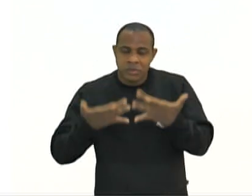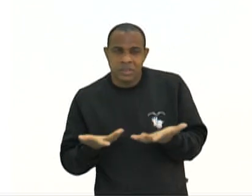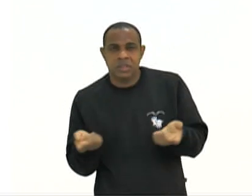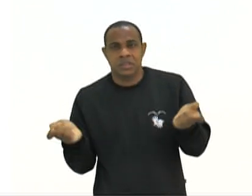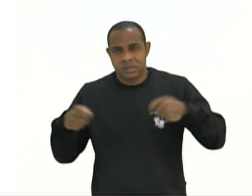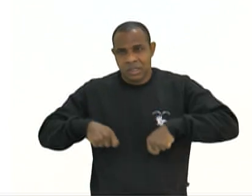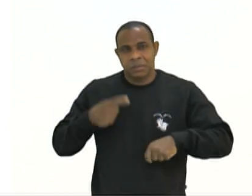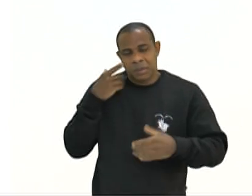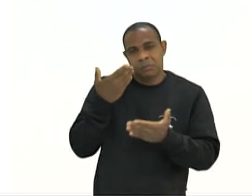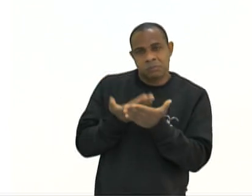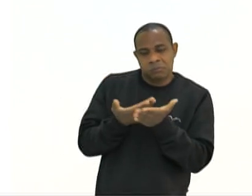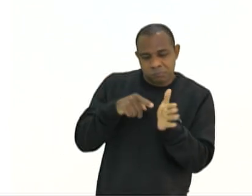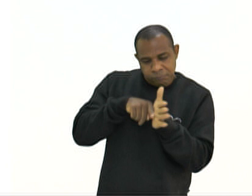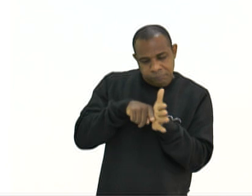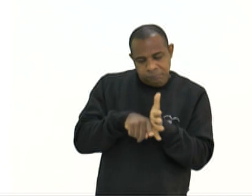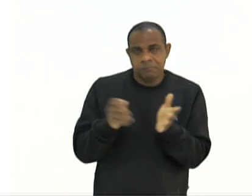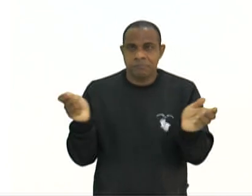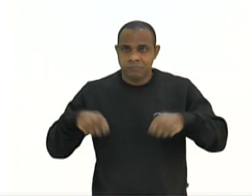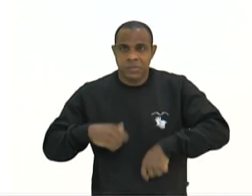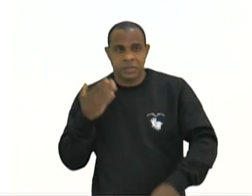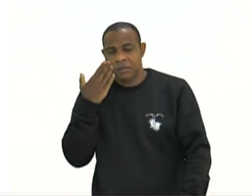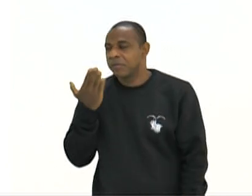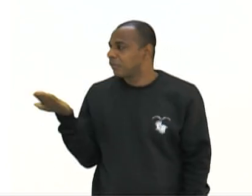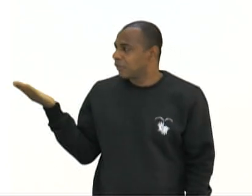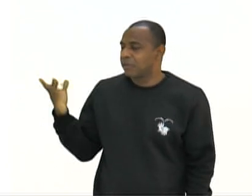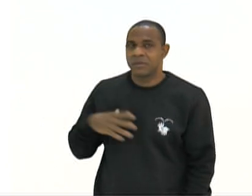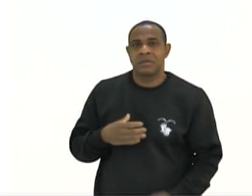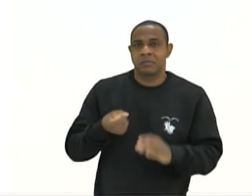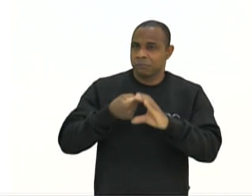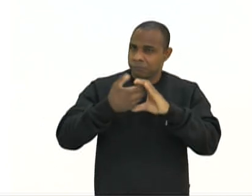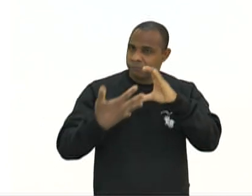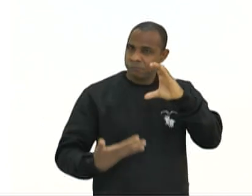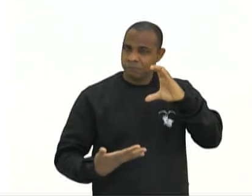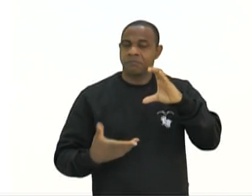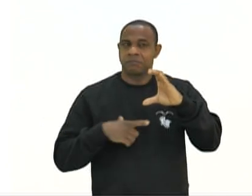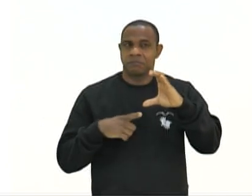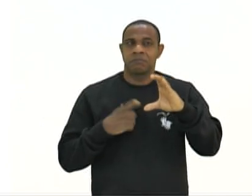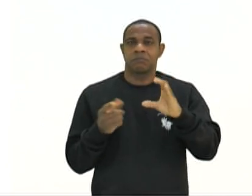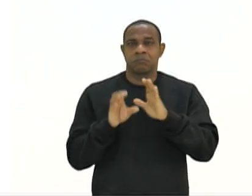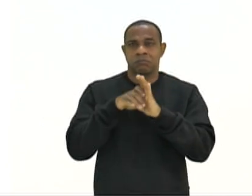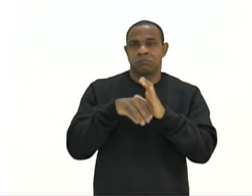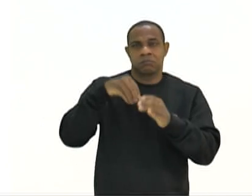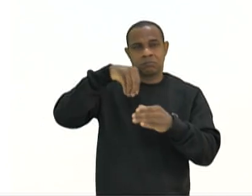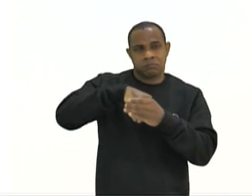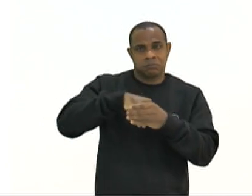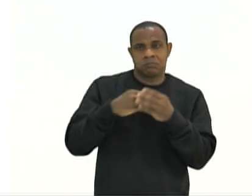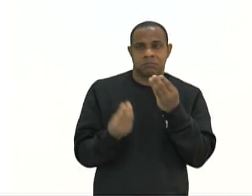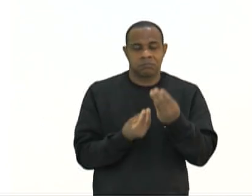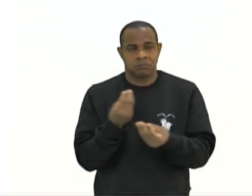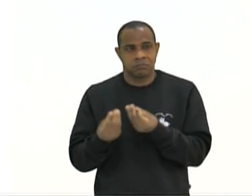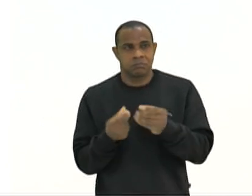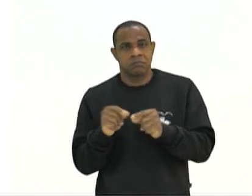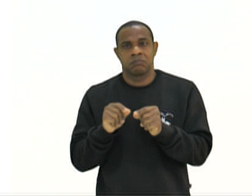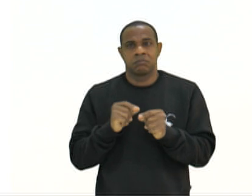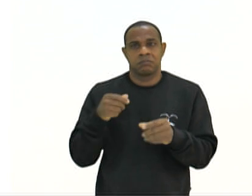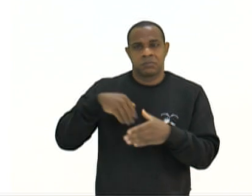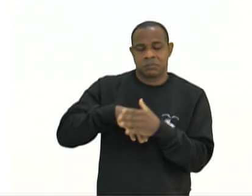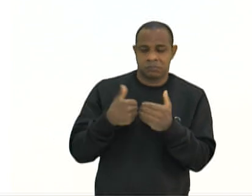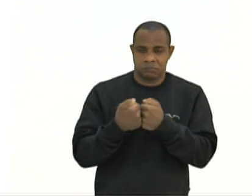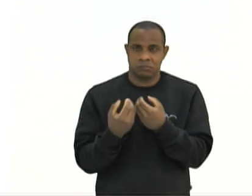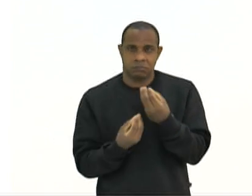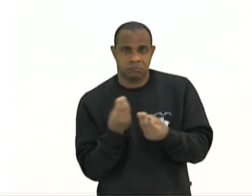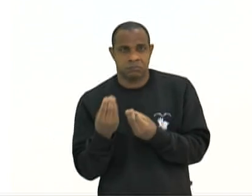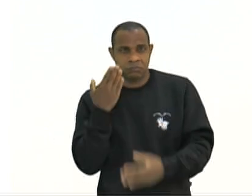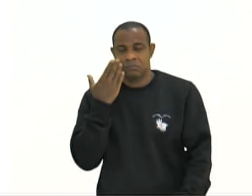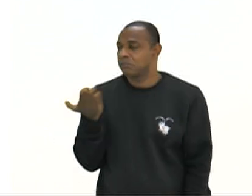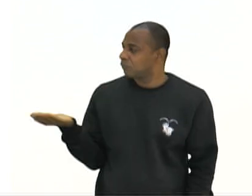ele. Aí foi uma das caracterizações que teve conceituada como a base da onda-partícula, que temos na física, certo? Mas